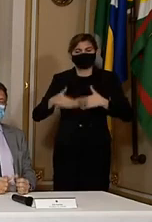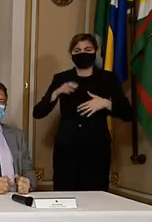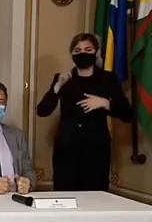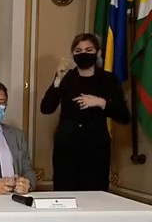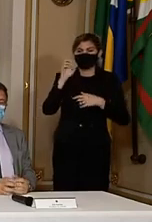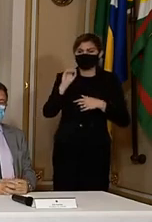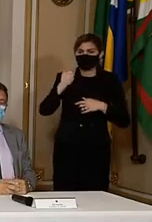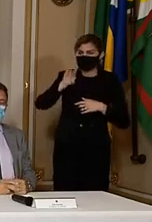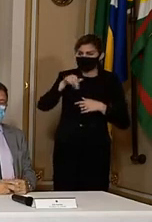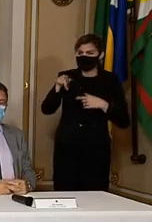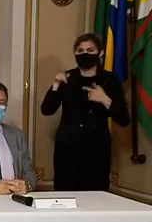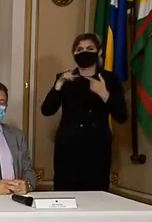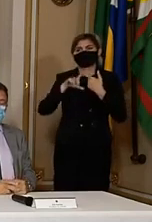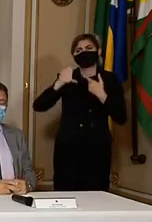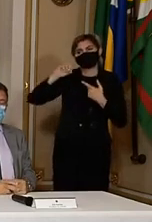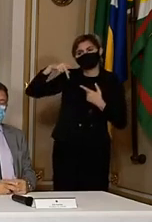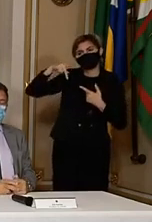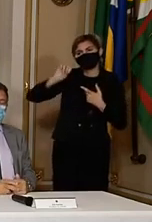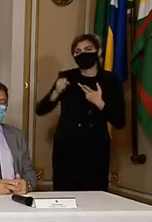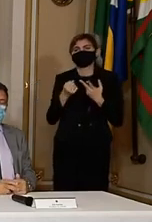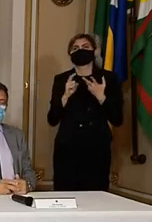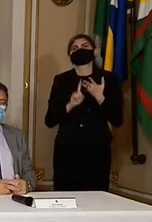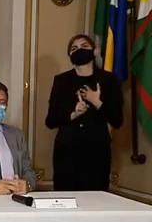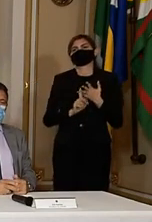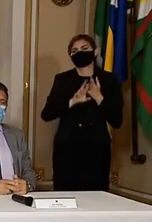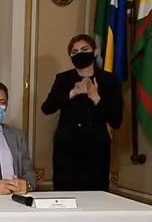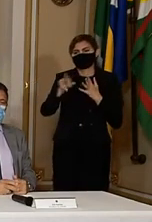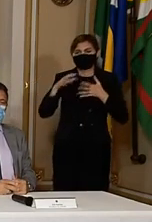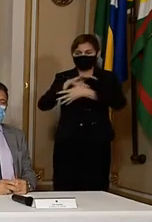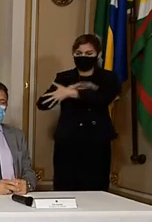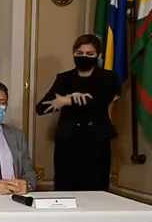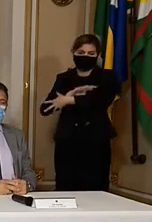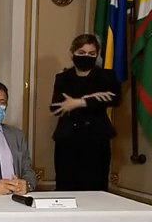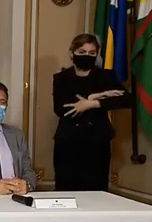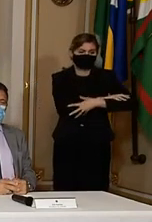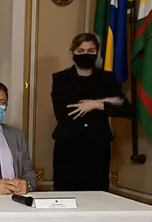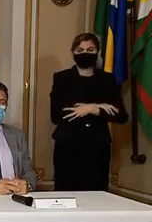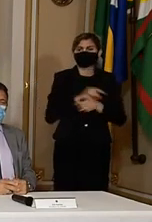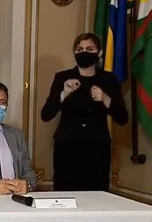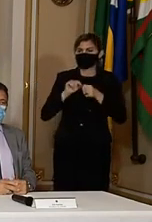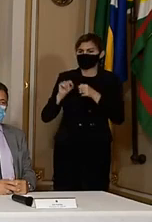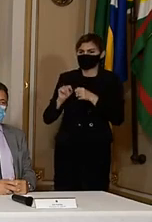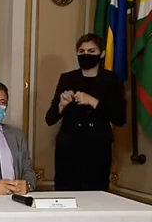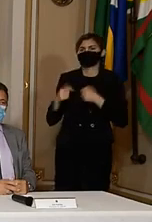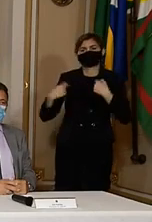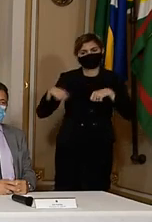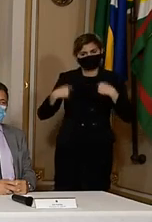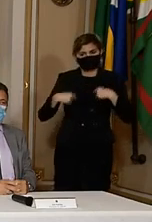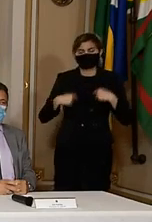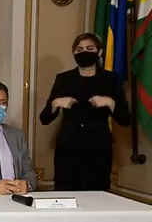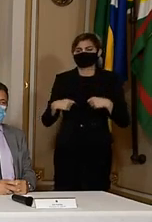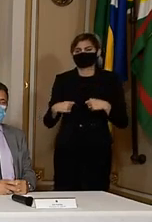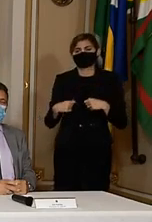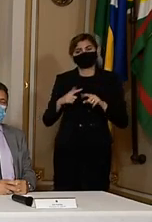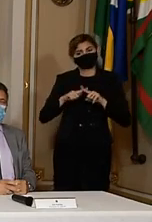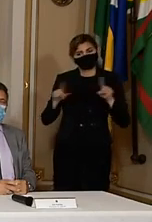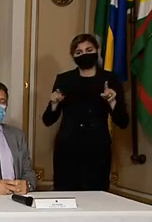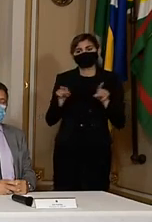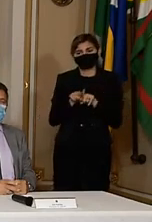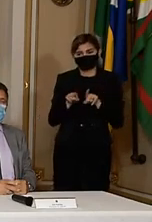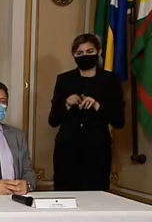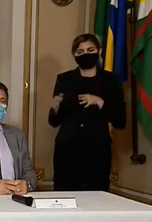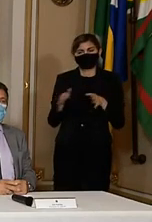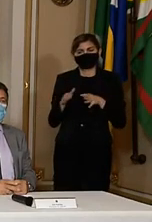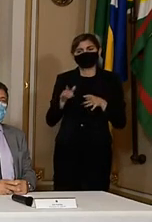operativos que envolvem a Compesa eles possam estar integrados Tá fazendo o que precisa ser feito mas a